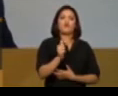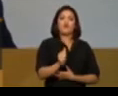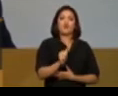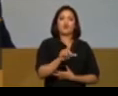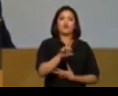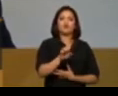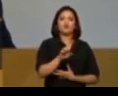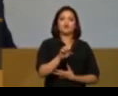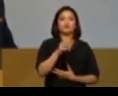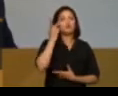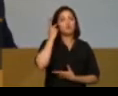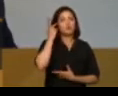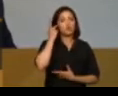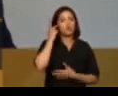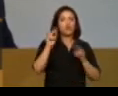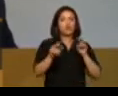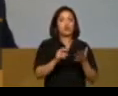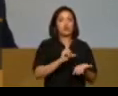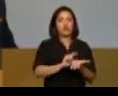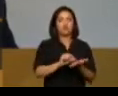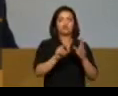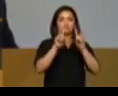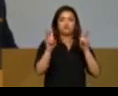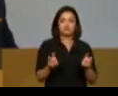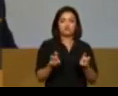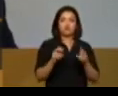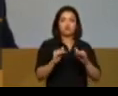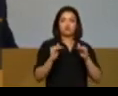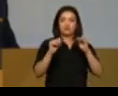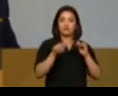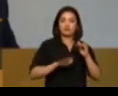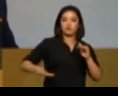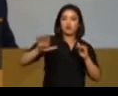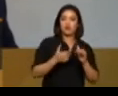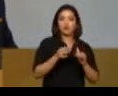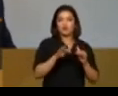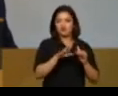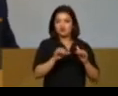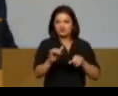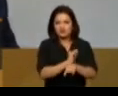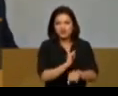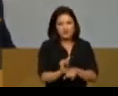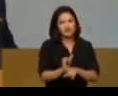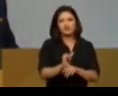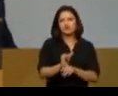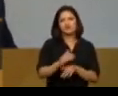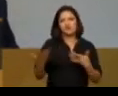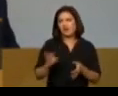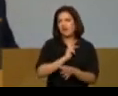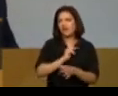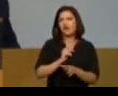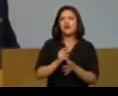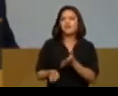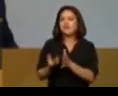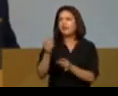seguinte título: Soberania Nacional e Ativos Estratégicos. Antes deste governo, antes de se cogitar a venda